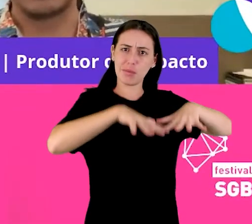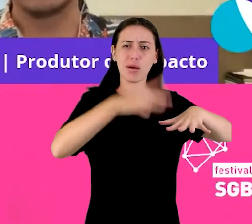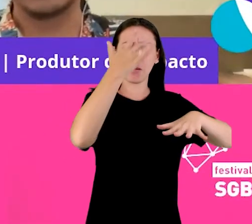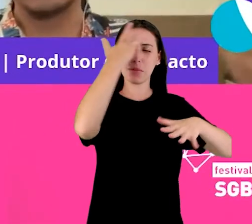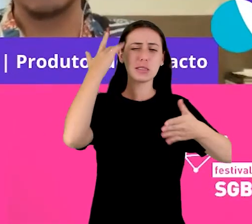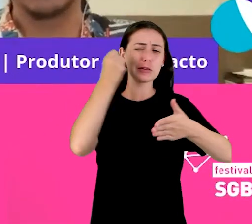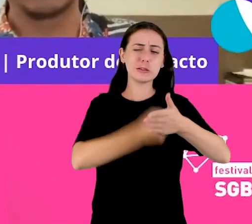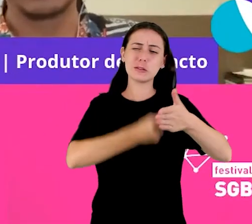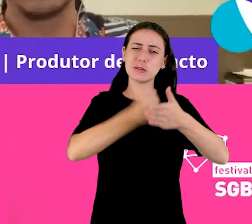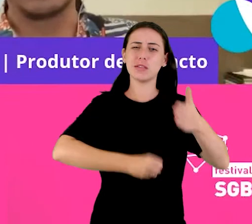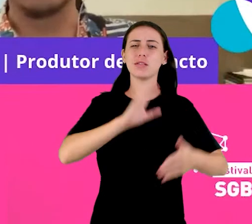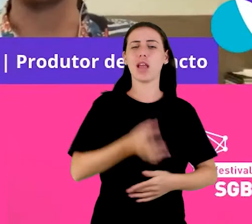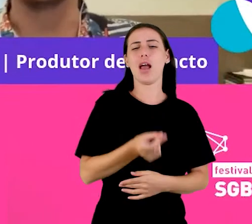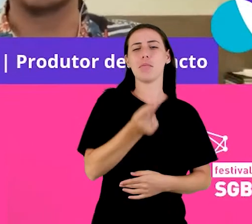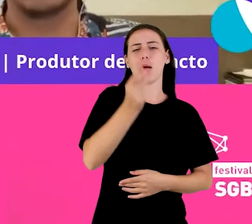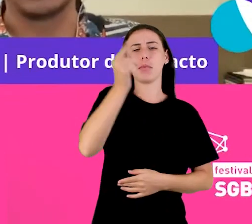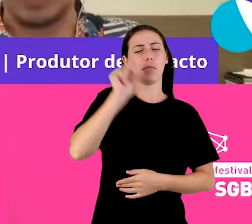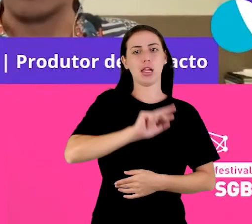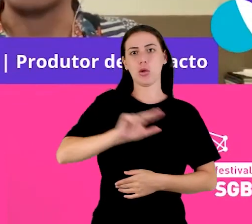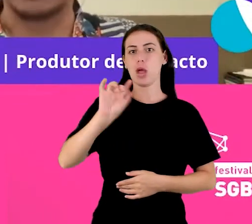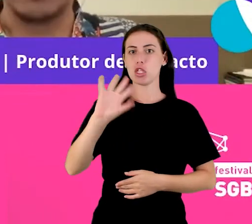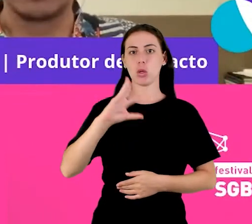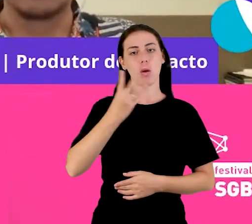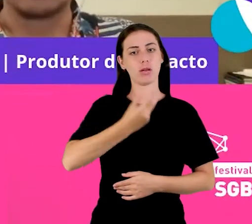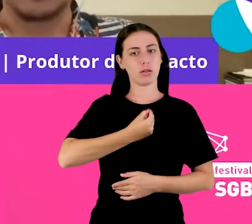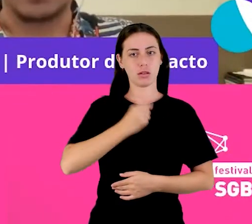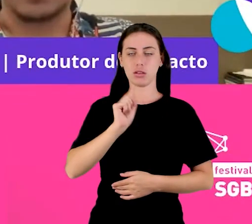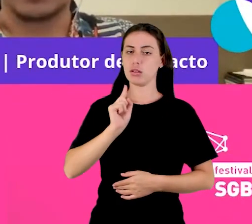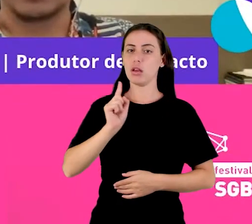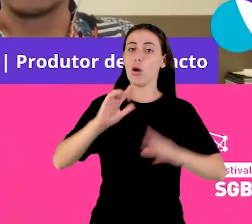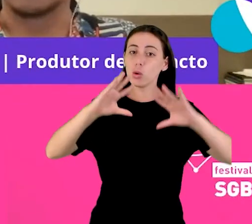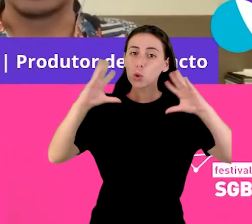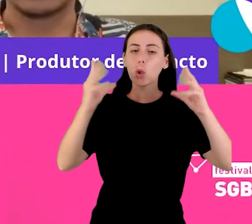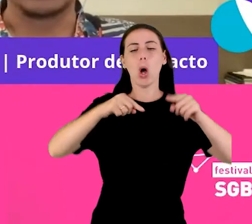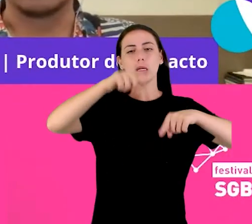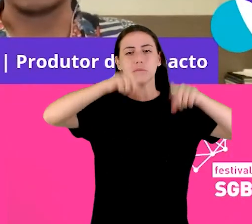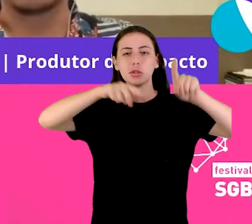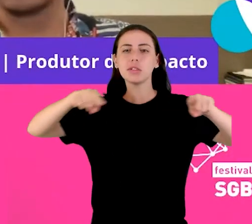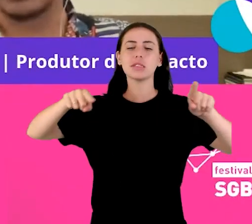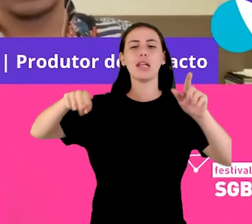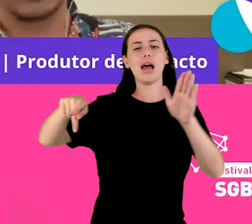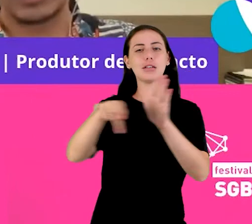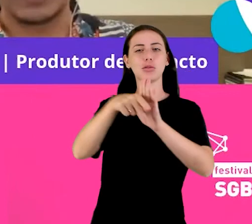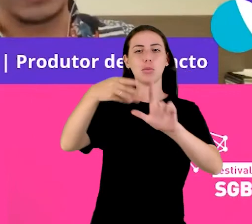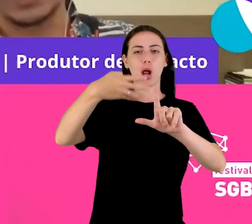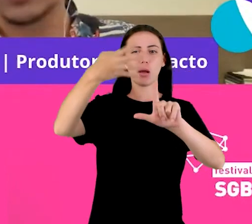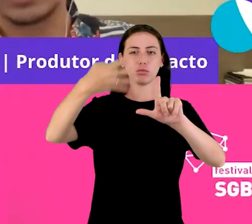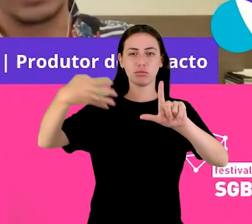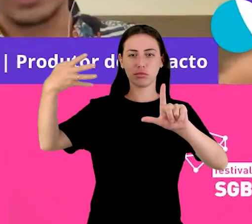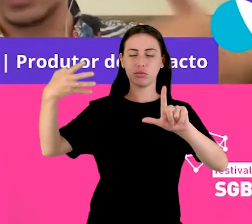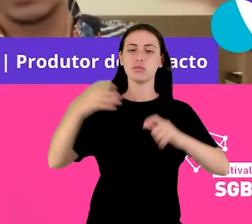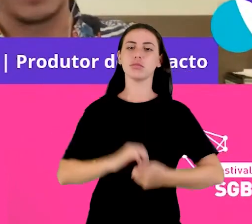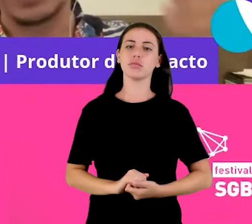que realmente tem muita luta, tem muita gente batalhando há muito tempo, não só pessoas trans, mas toda a diversidade,